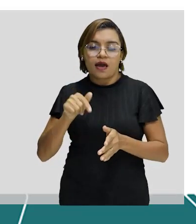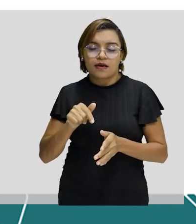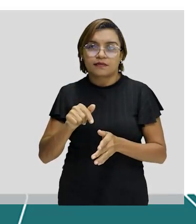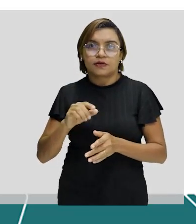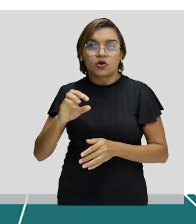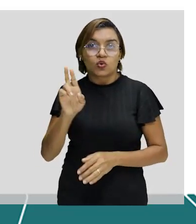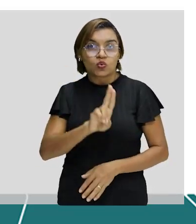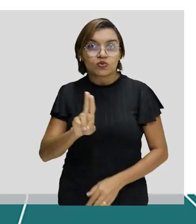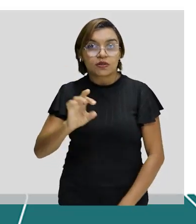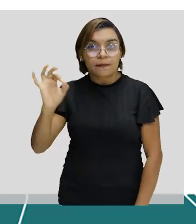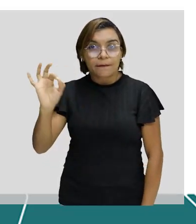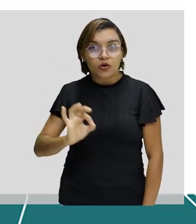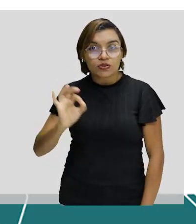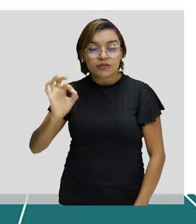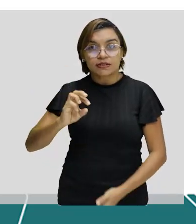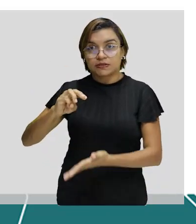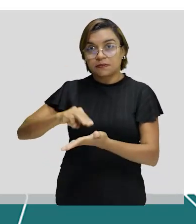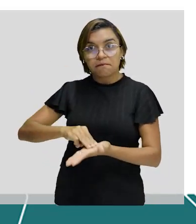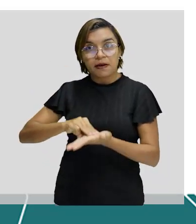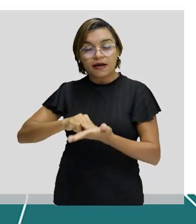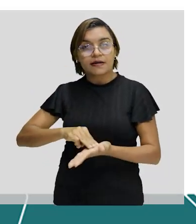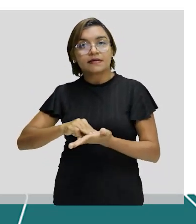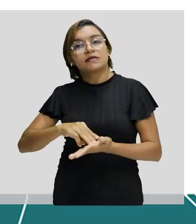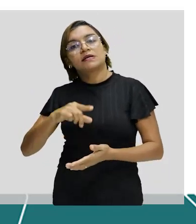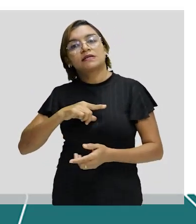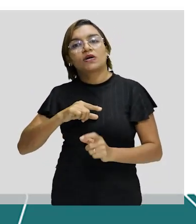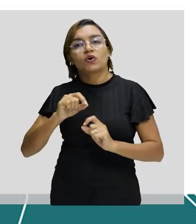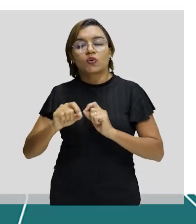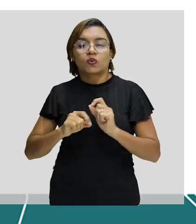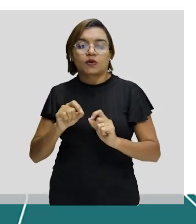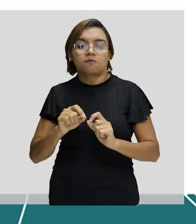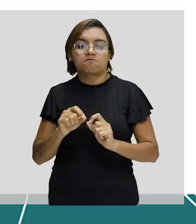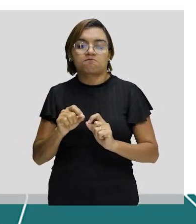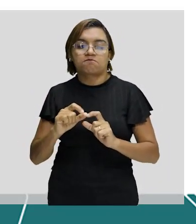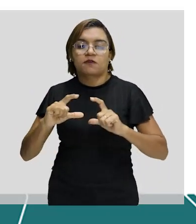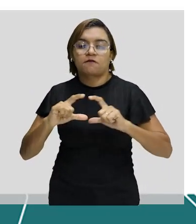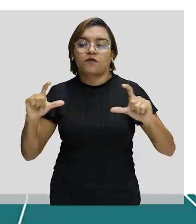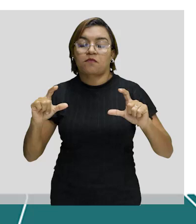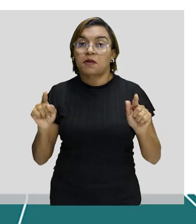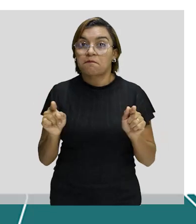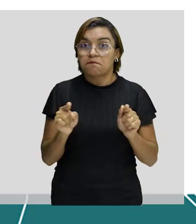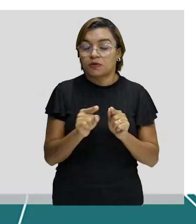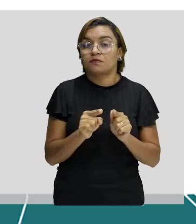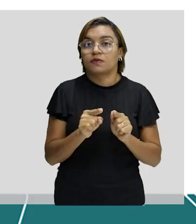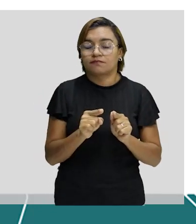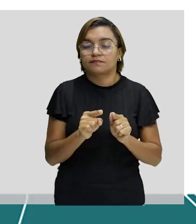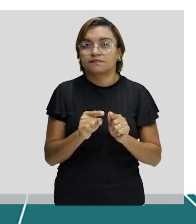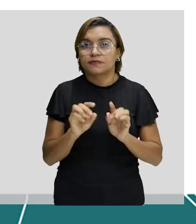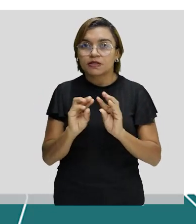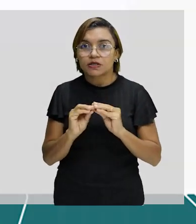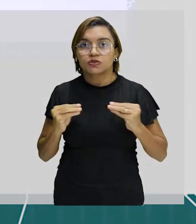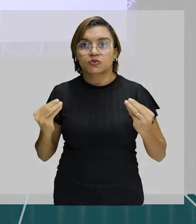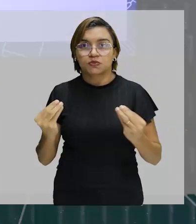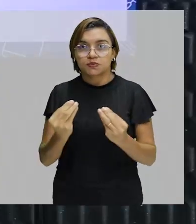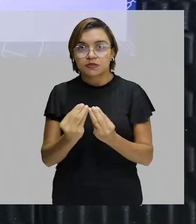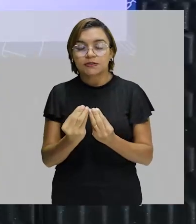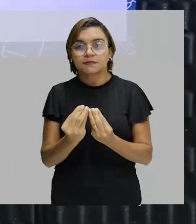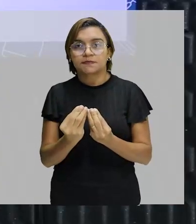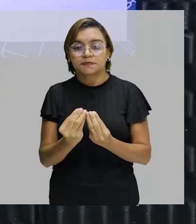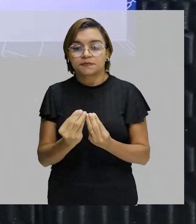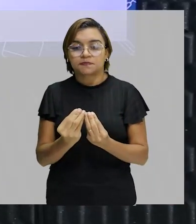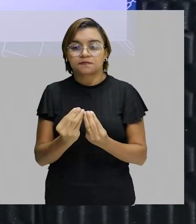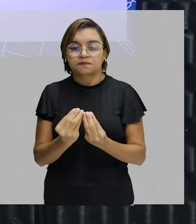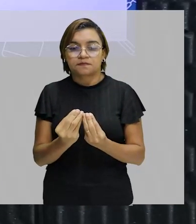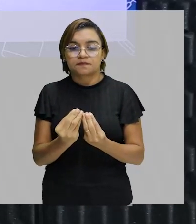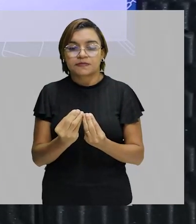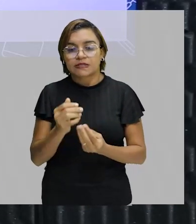em massa. E aí nós vamos determinar a fórmula mínima da substância. Então,